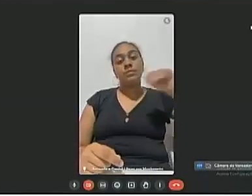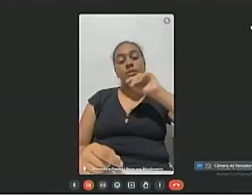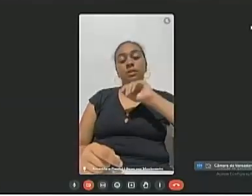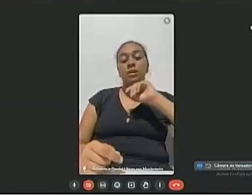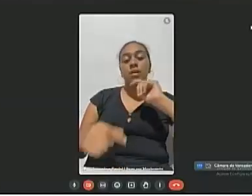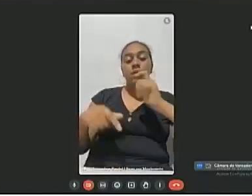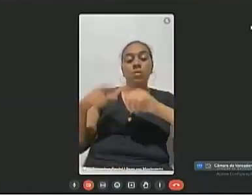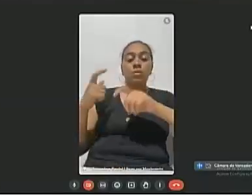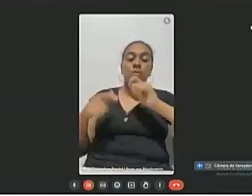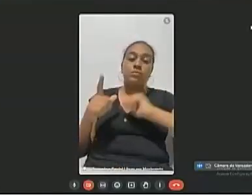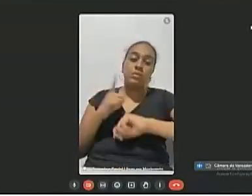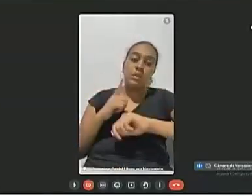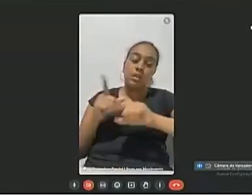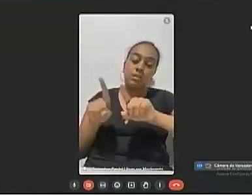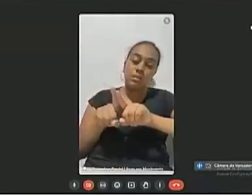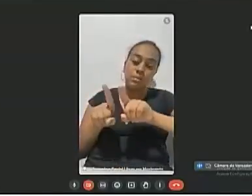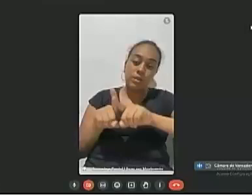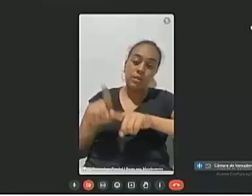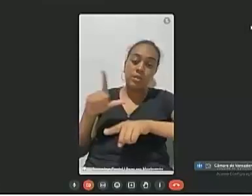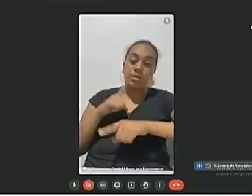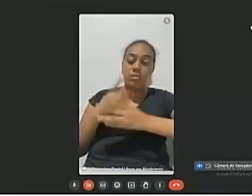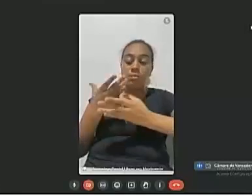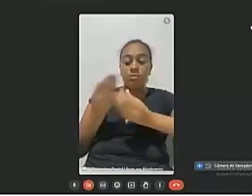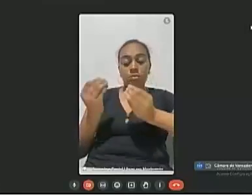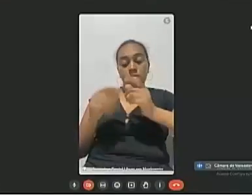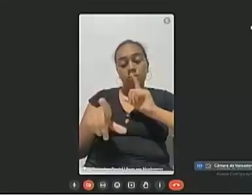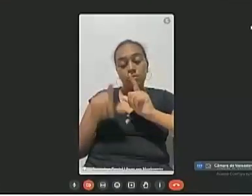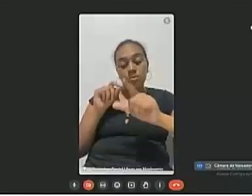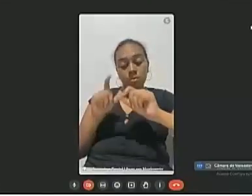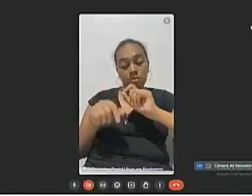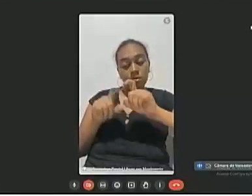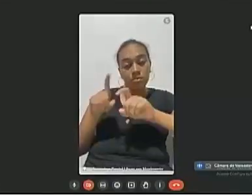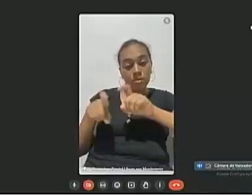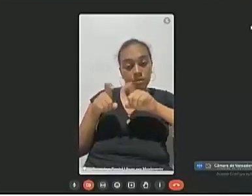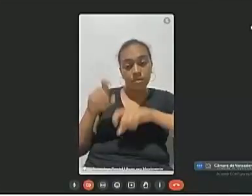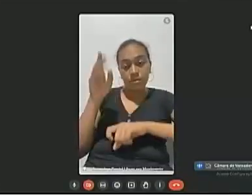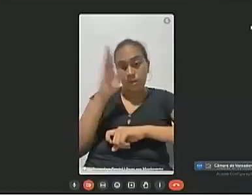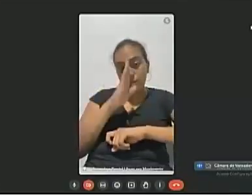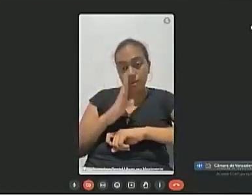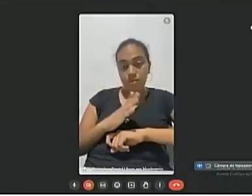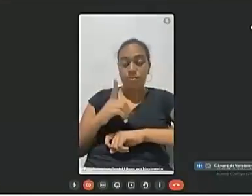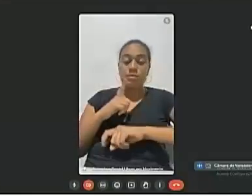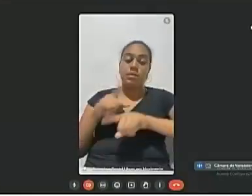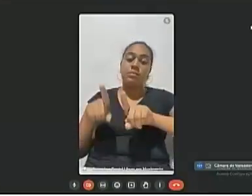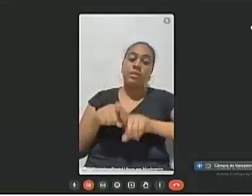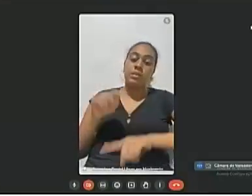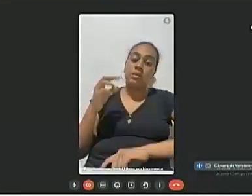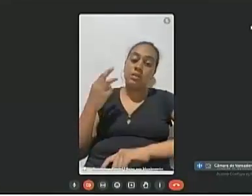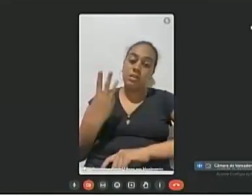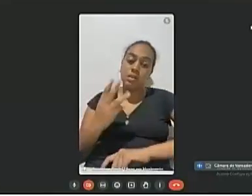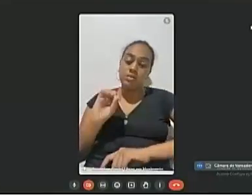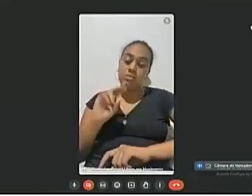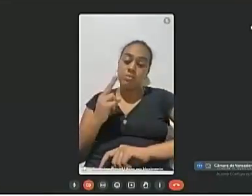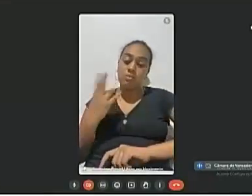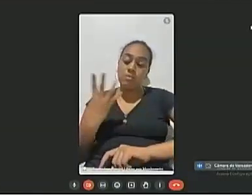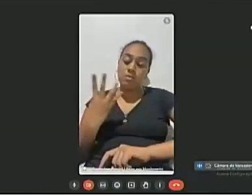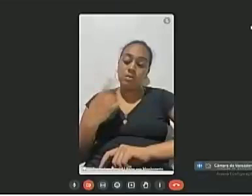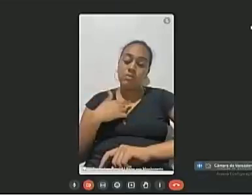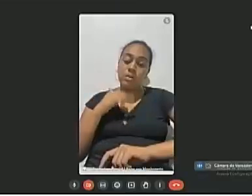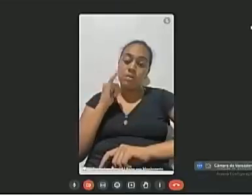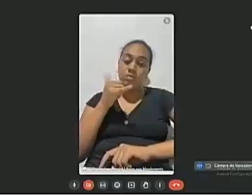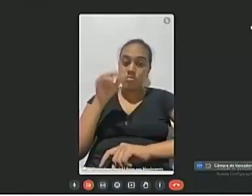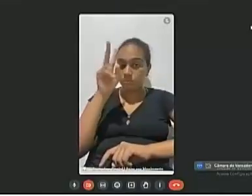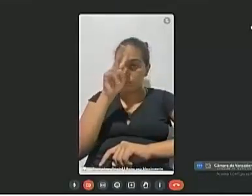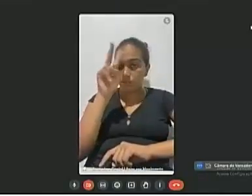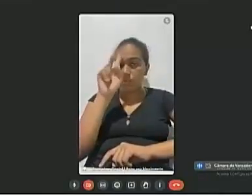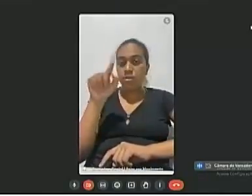né? Cabem muitas alternativas na Fazenda Brasil aqui, ó. 3, 4 alternativas, na verdade. Tem uma quarta que eu vou contar a história depois para